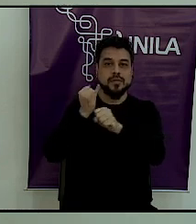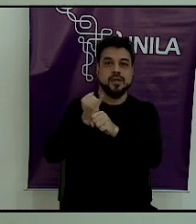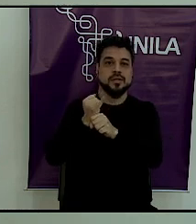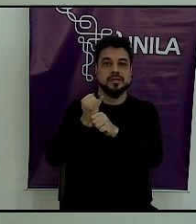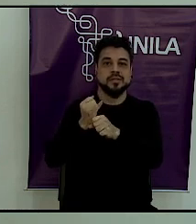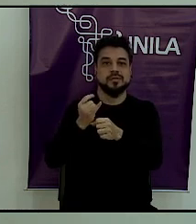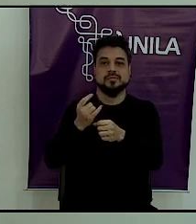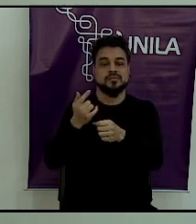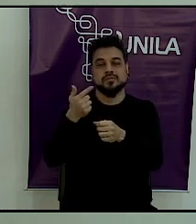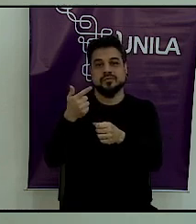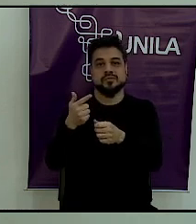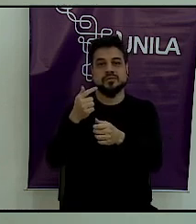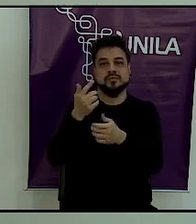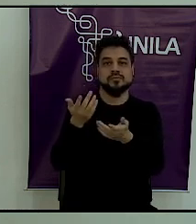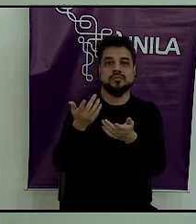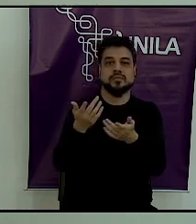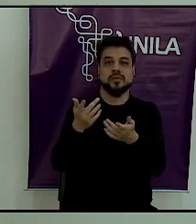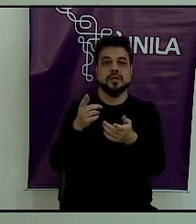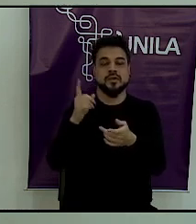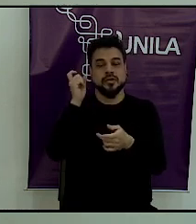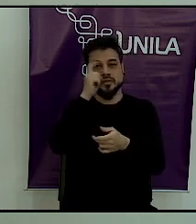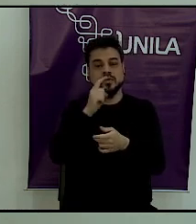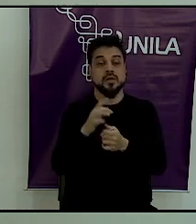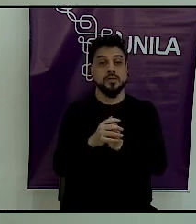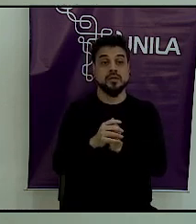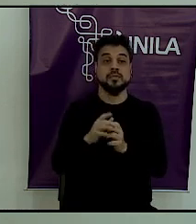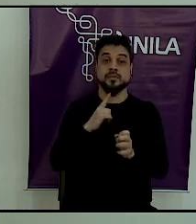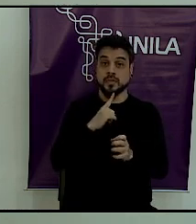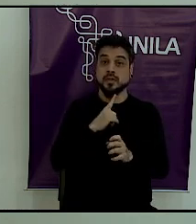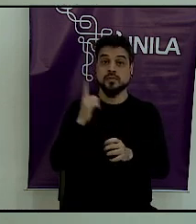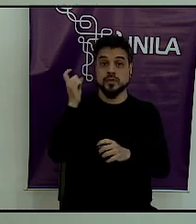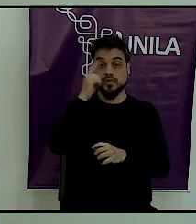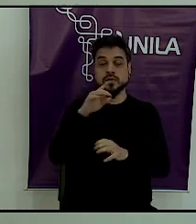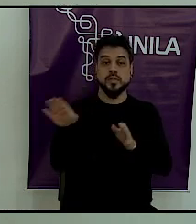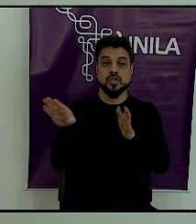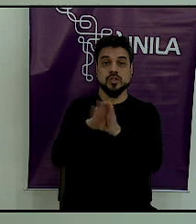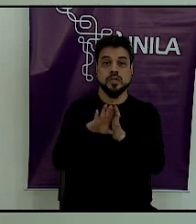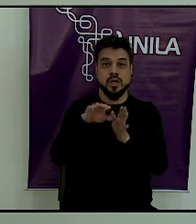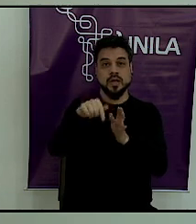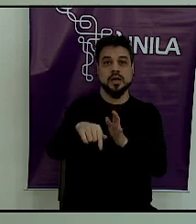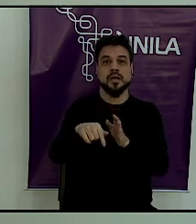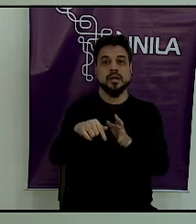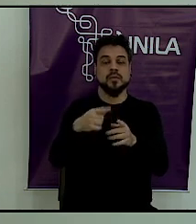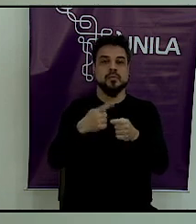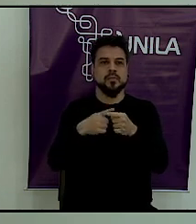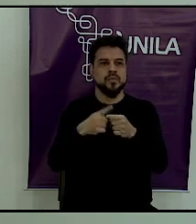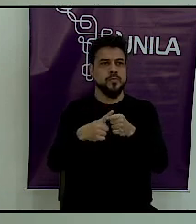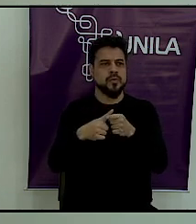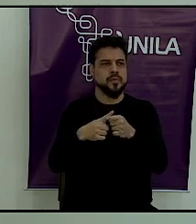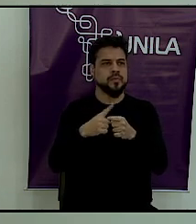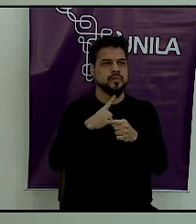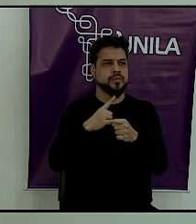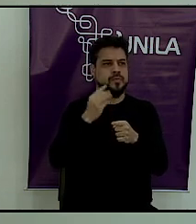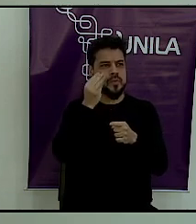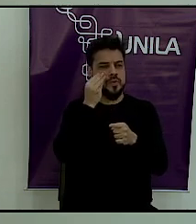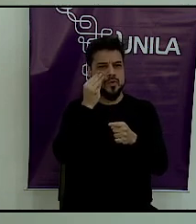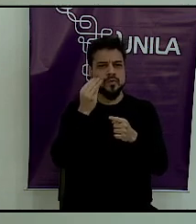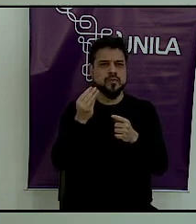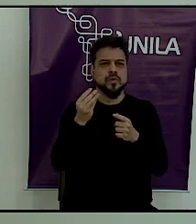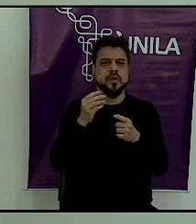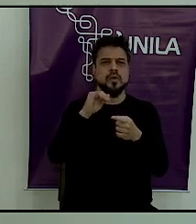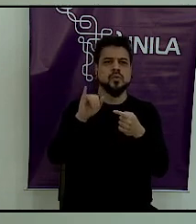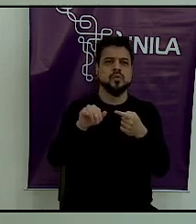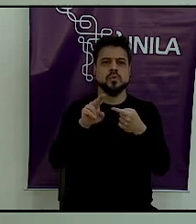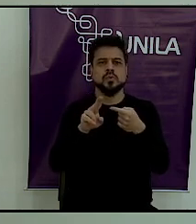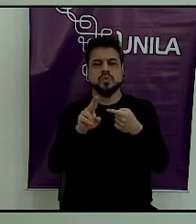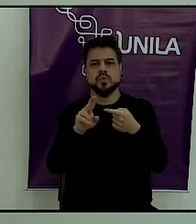eu tentei já não foi possível. Aliás, tive dificuldade de chegar aqui, porque fui confirmar no JU, mas